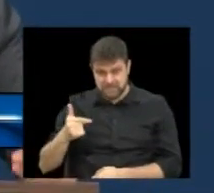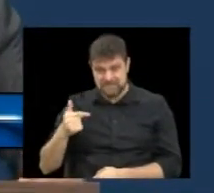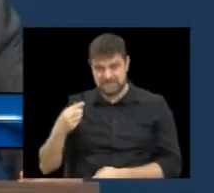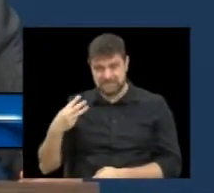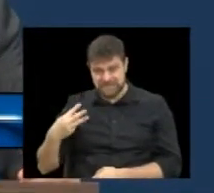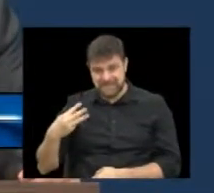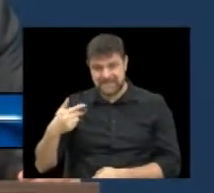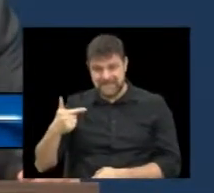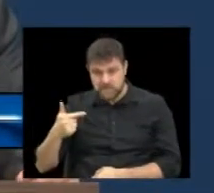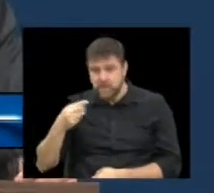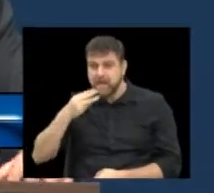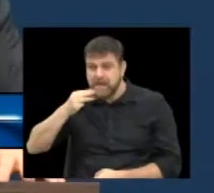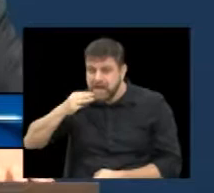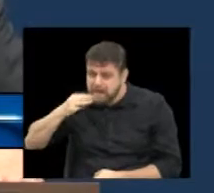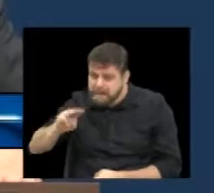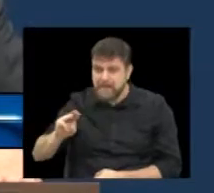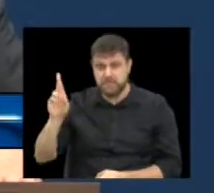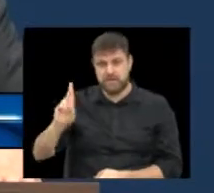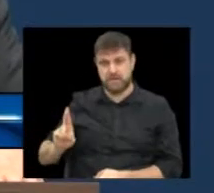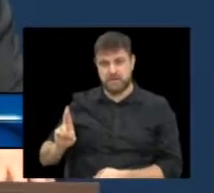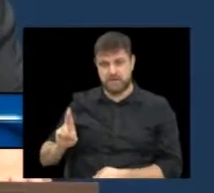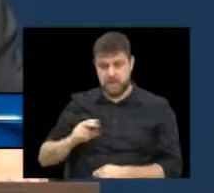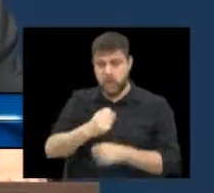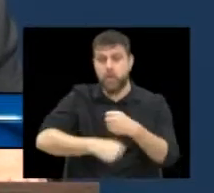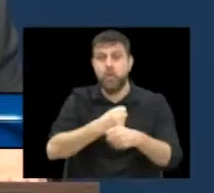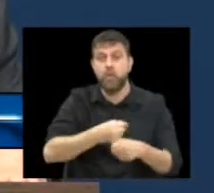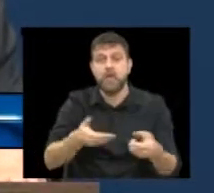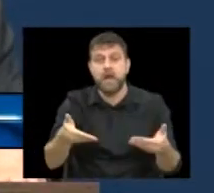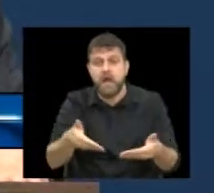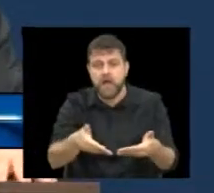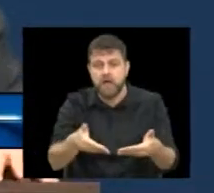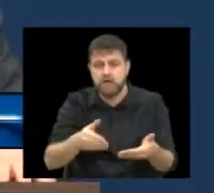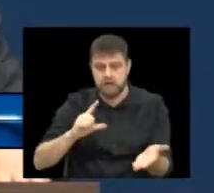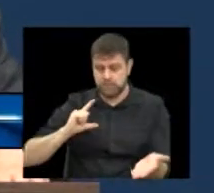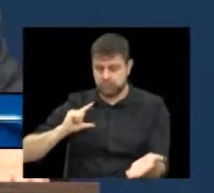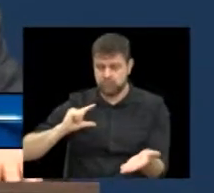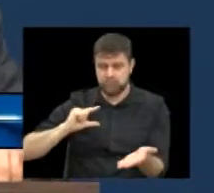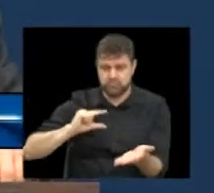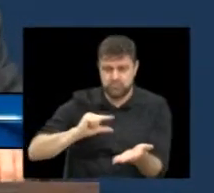1.232 bilhões de reais. Esse ano, o orçamento foi de